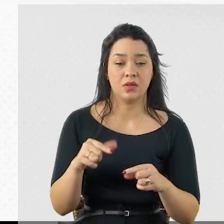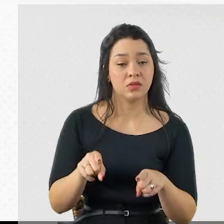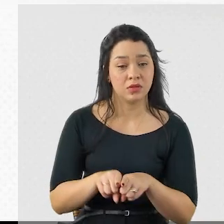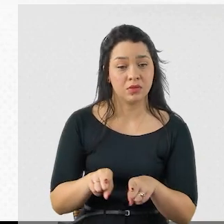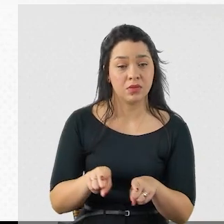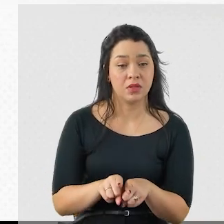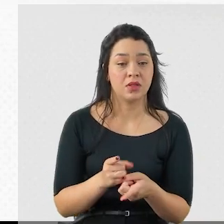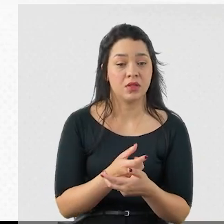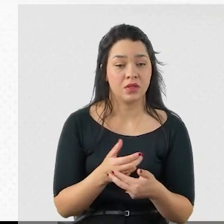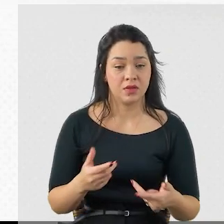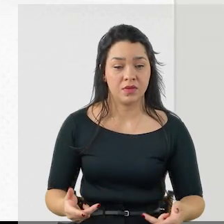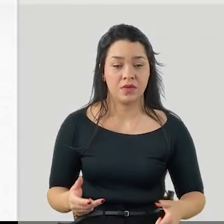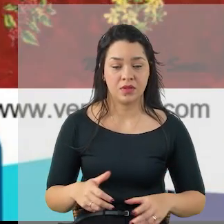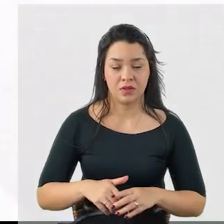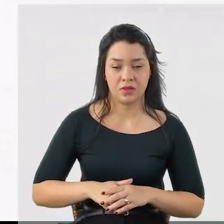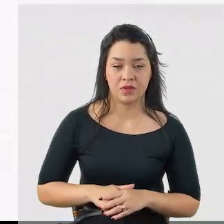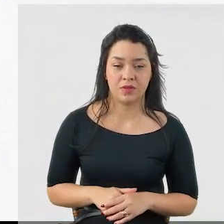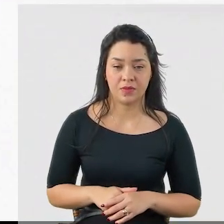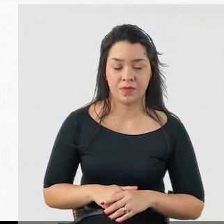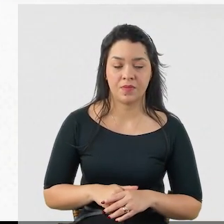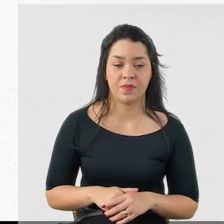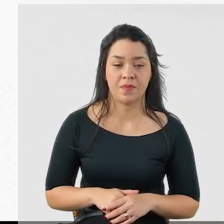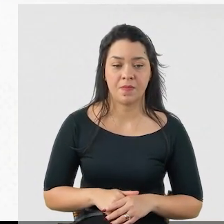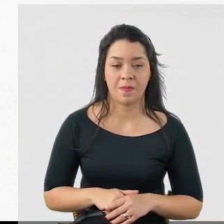performance em várias obras, né?